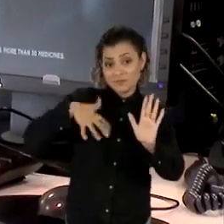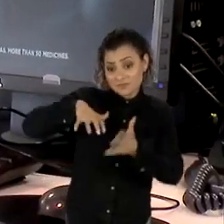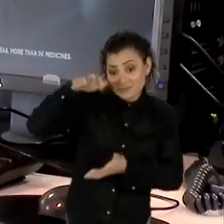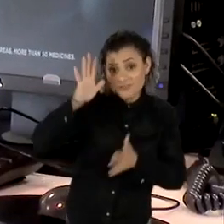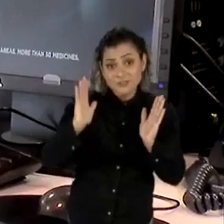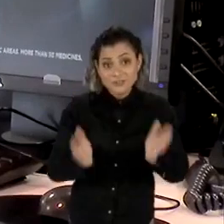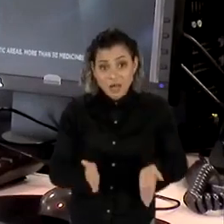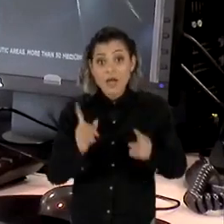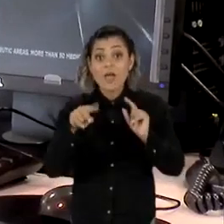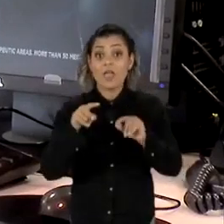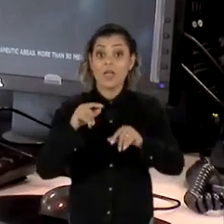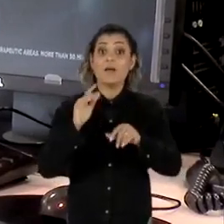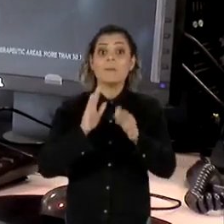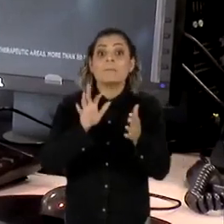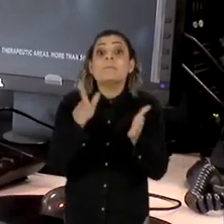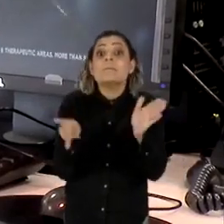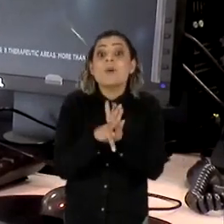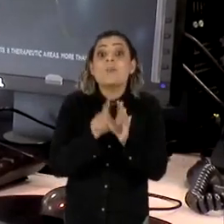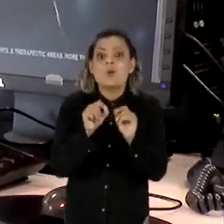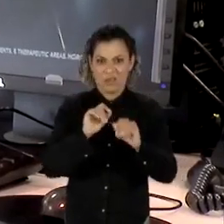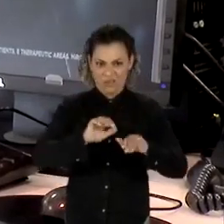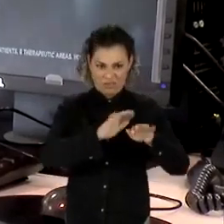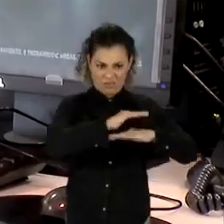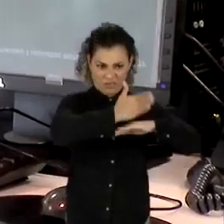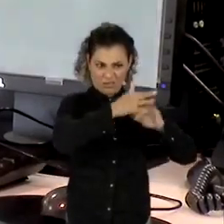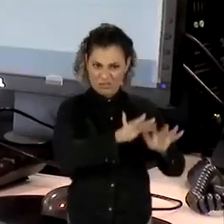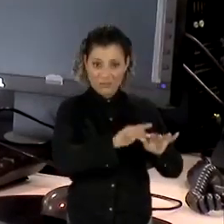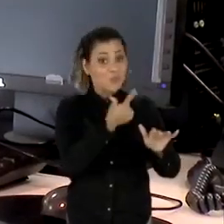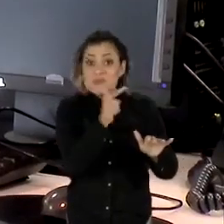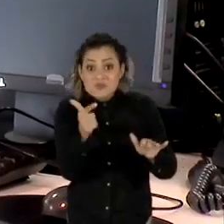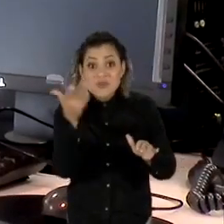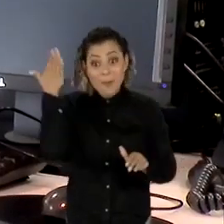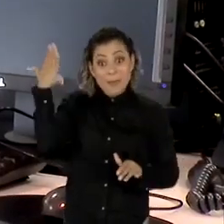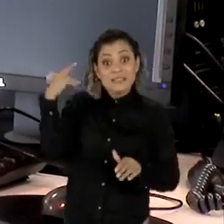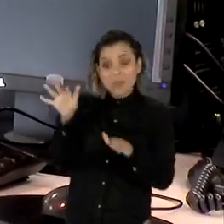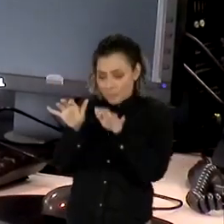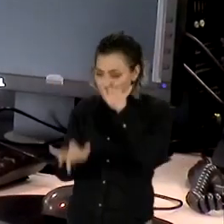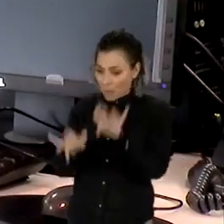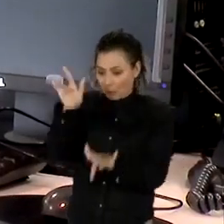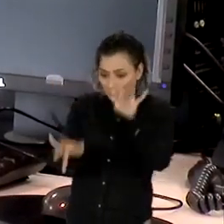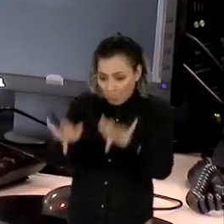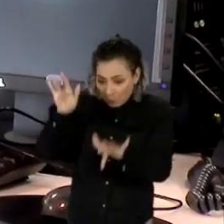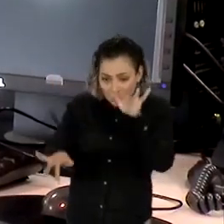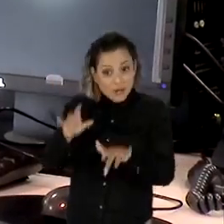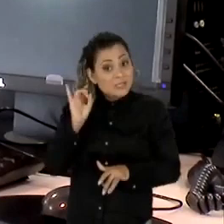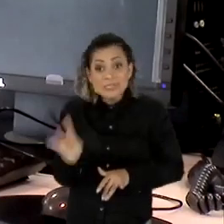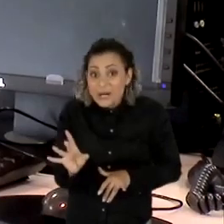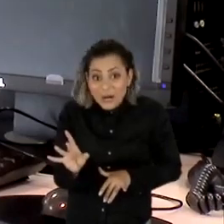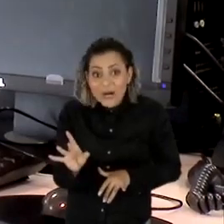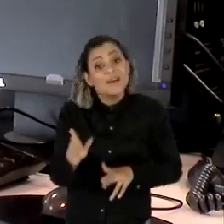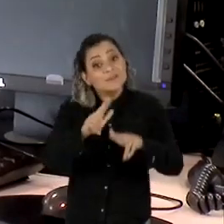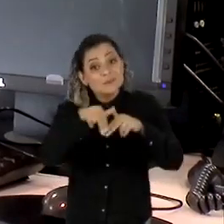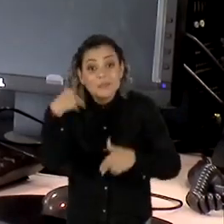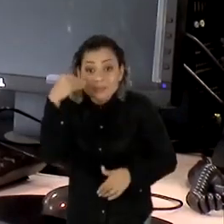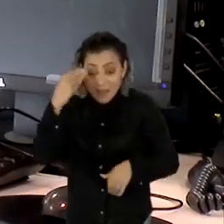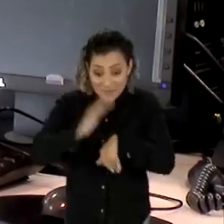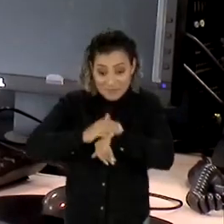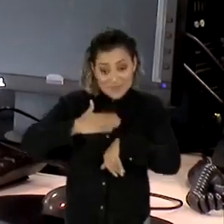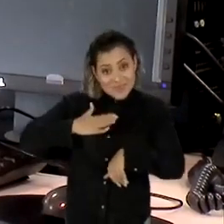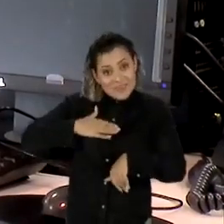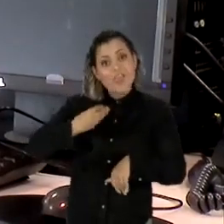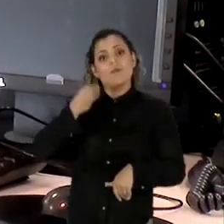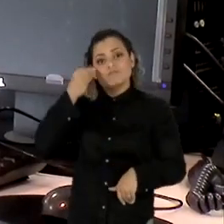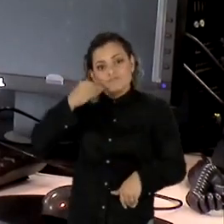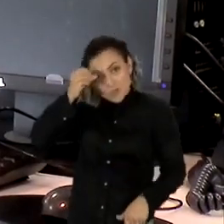da máquina de datilografia que você leva pra eles a experiência o conhecimento